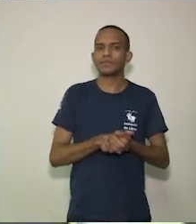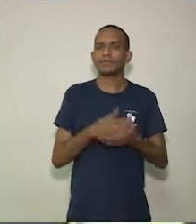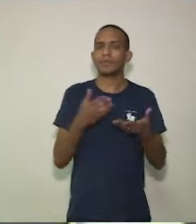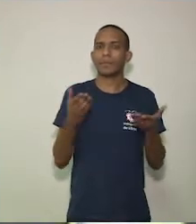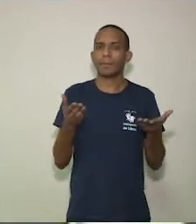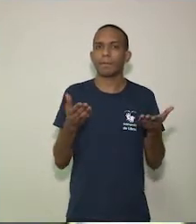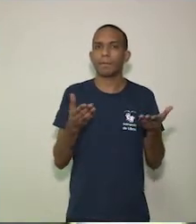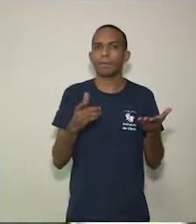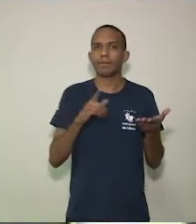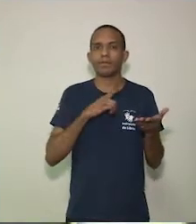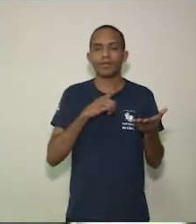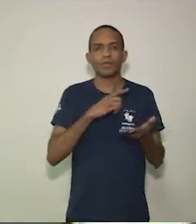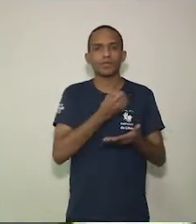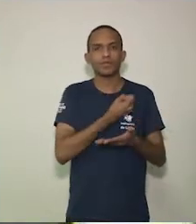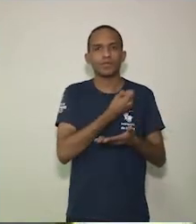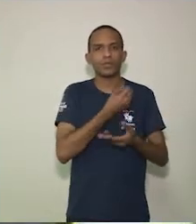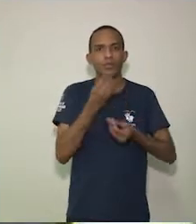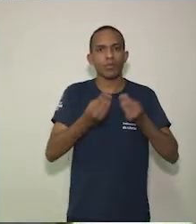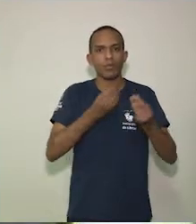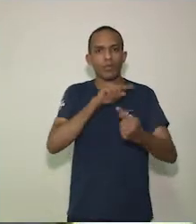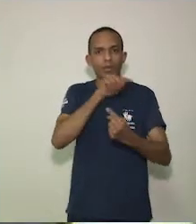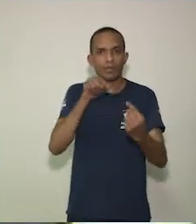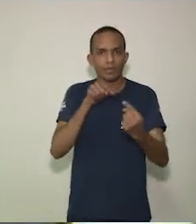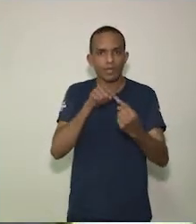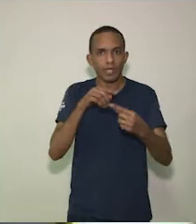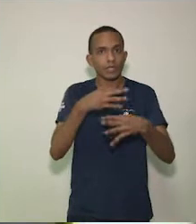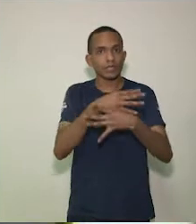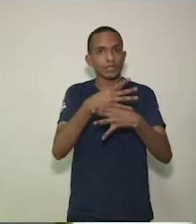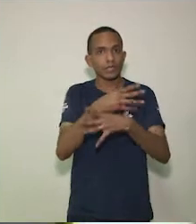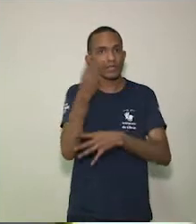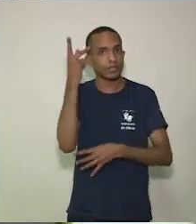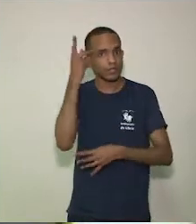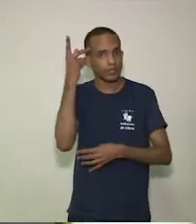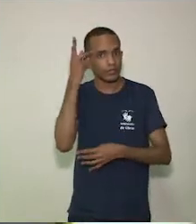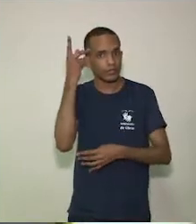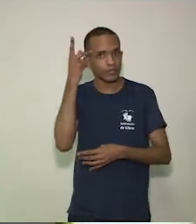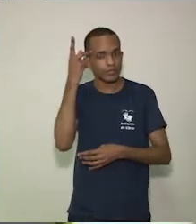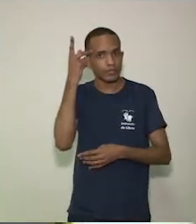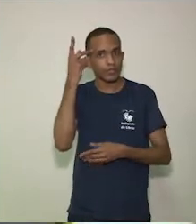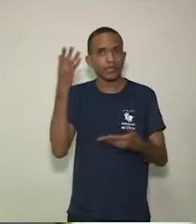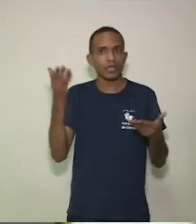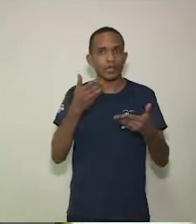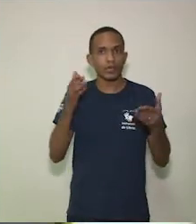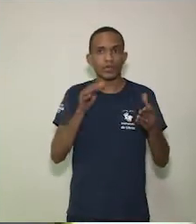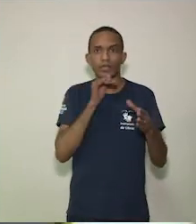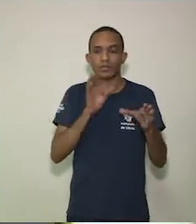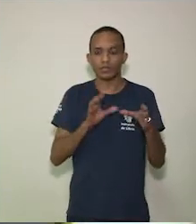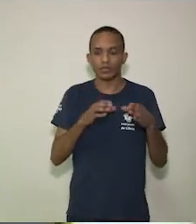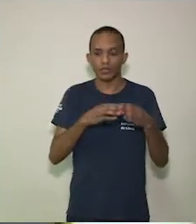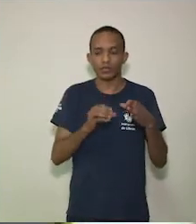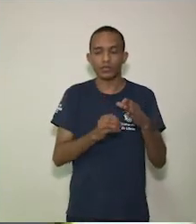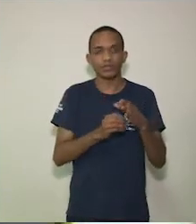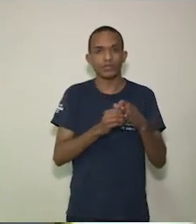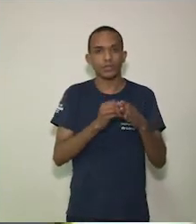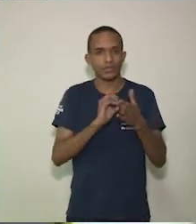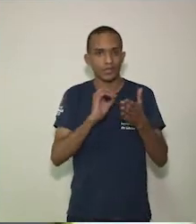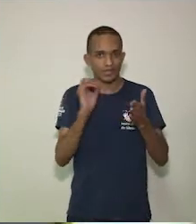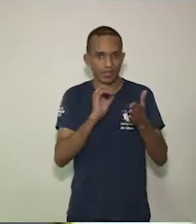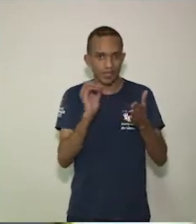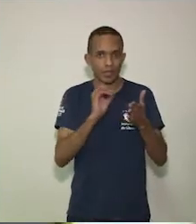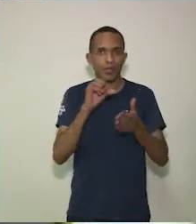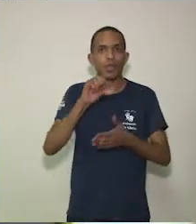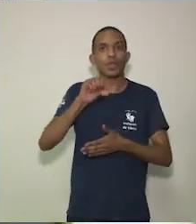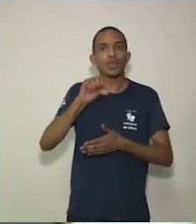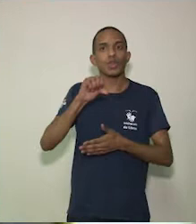Aqui, o índice de prevalência na cidade de São Paulo. Na fase 0 foi de